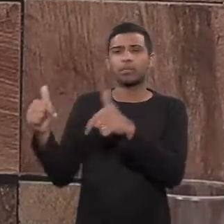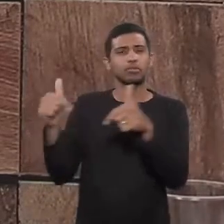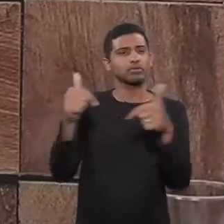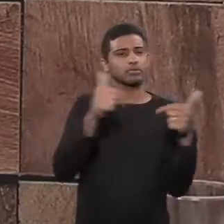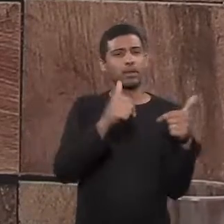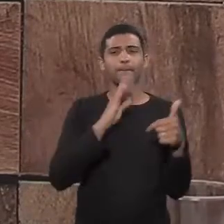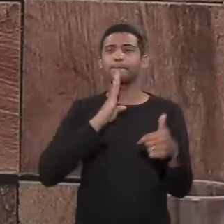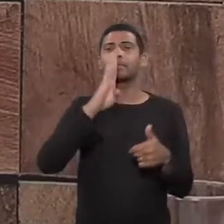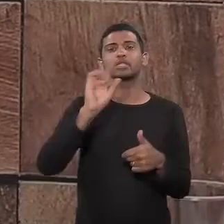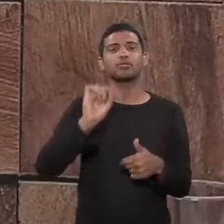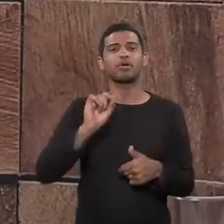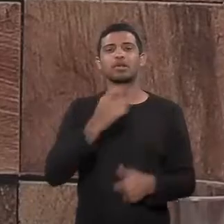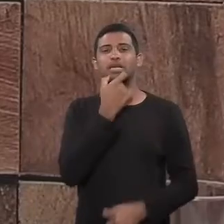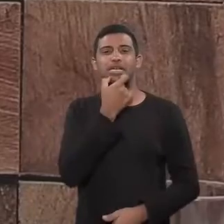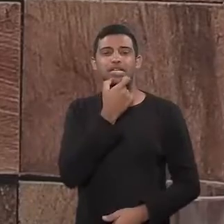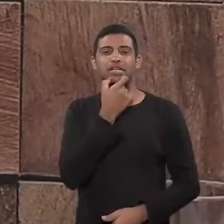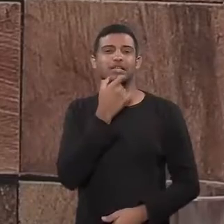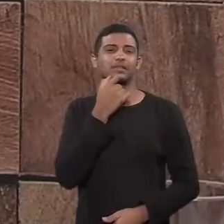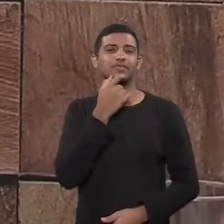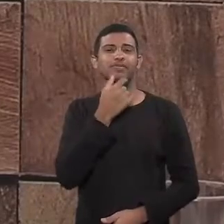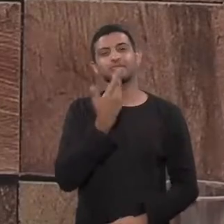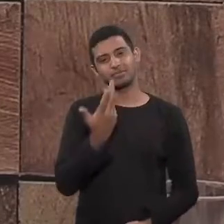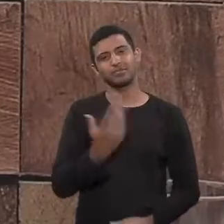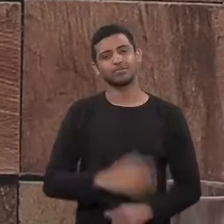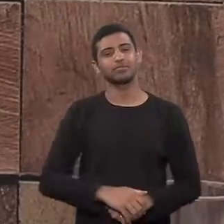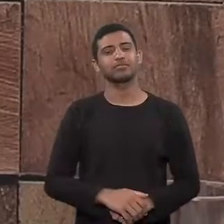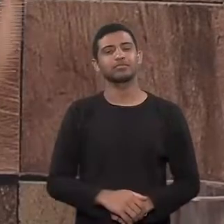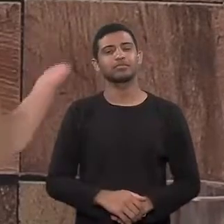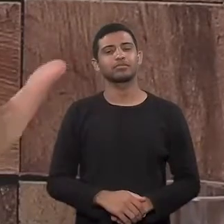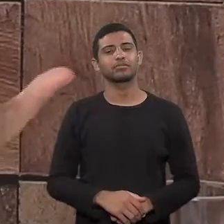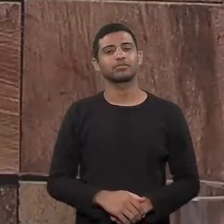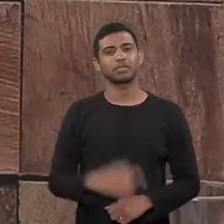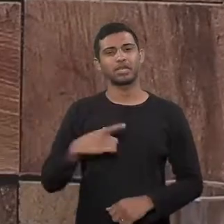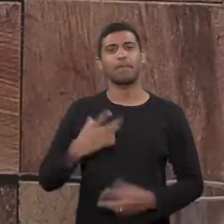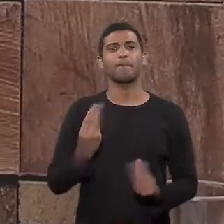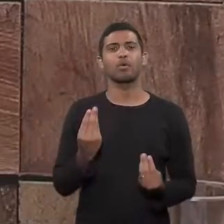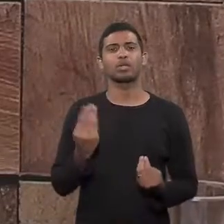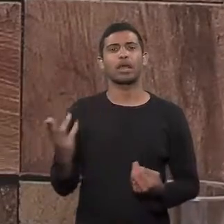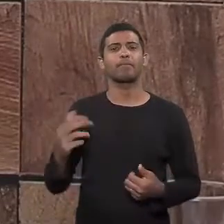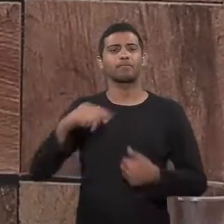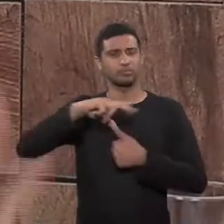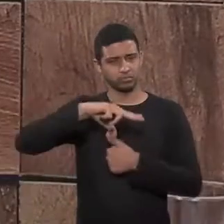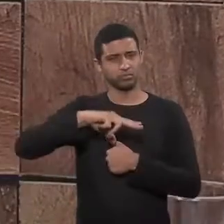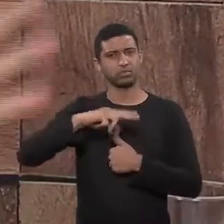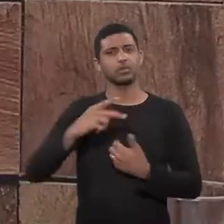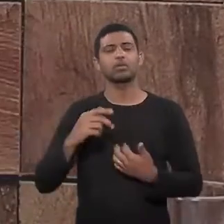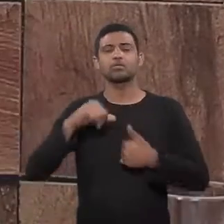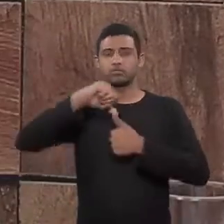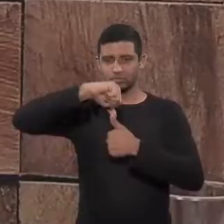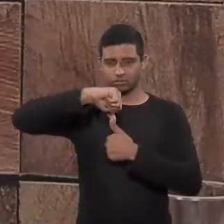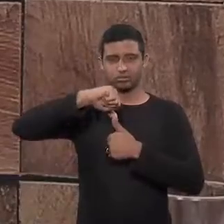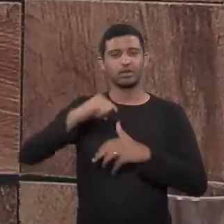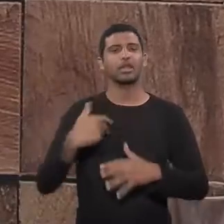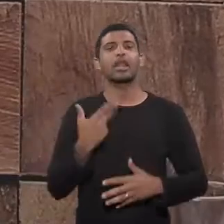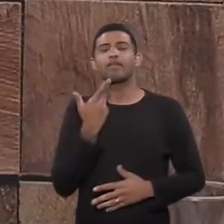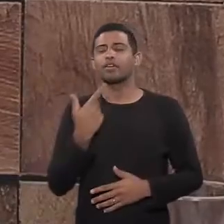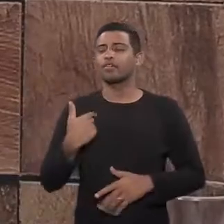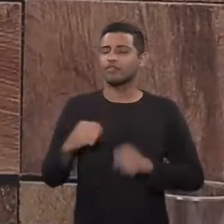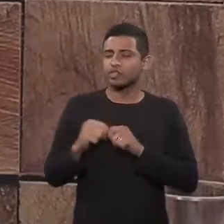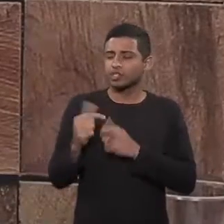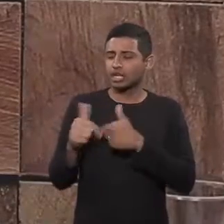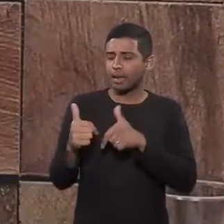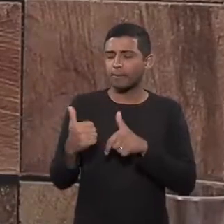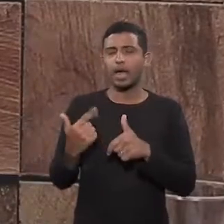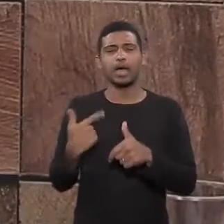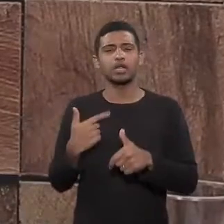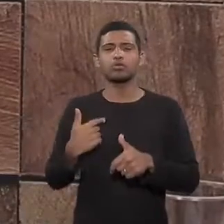experiência e em outros trabalhos já existentes, principalmente na língua inglesa, que tem muito na América do Norte, então